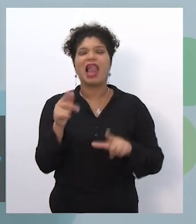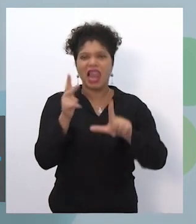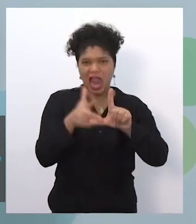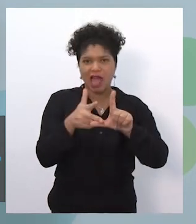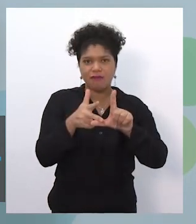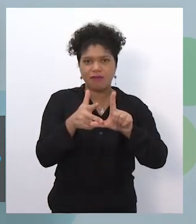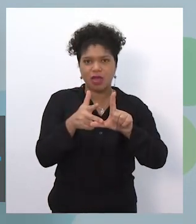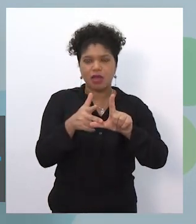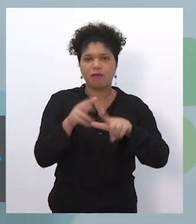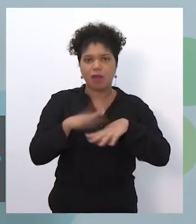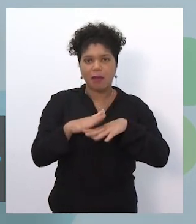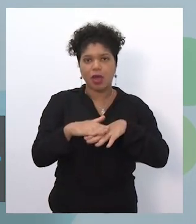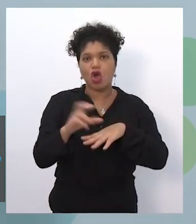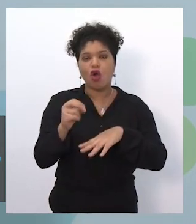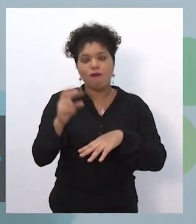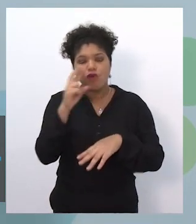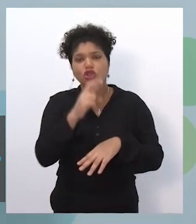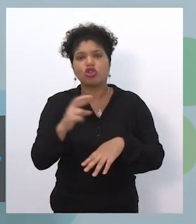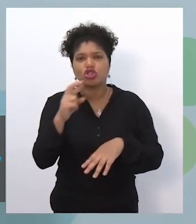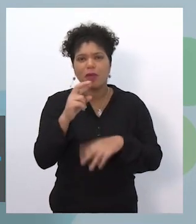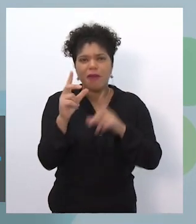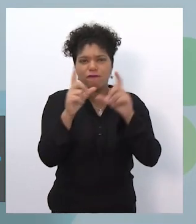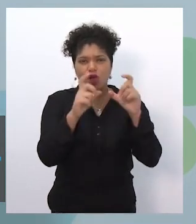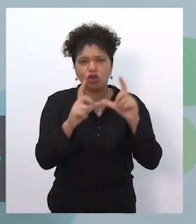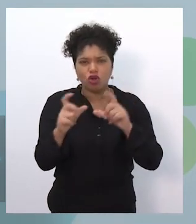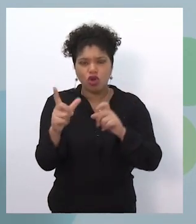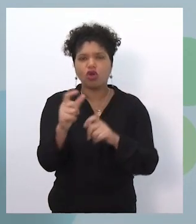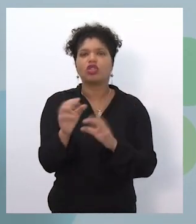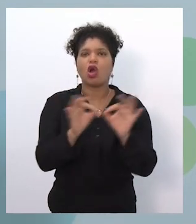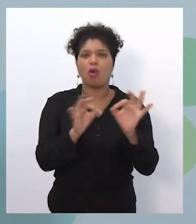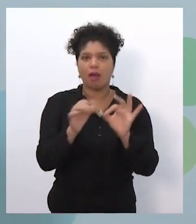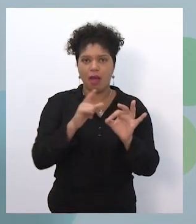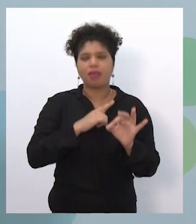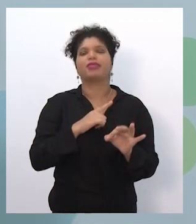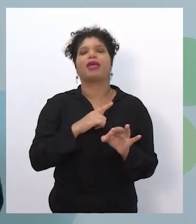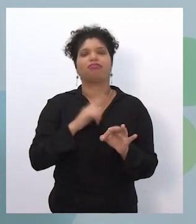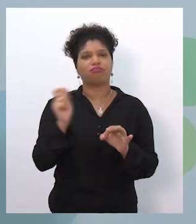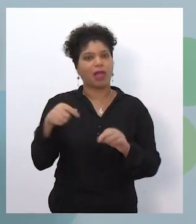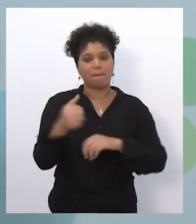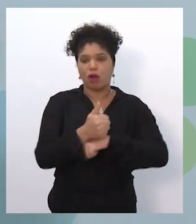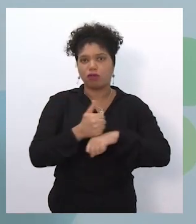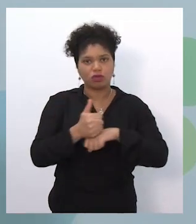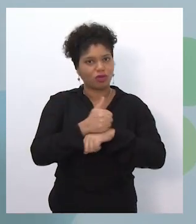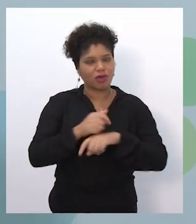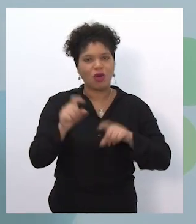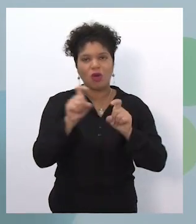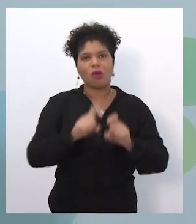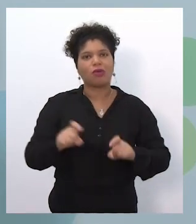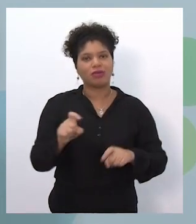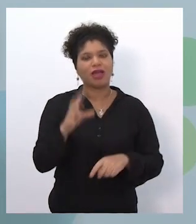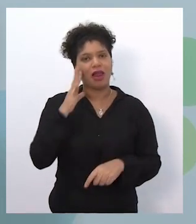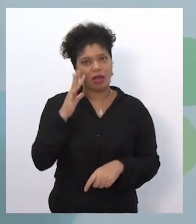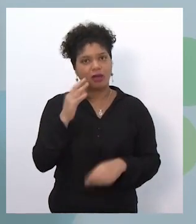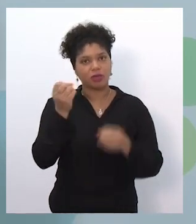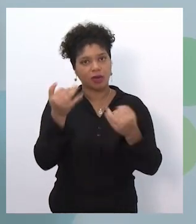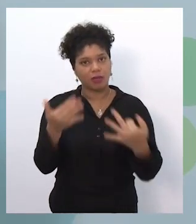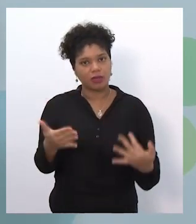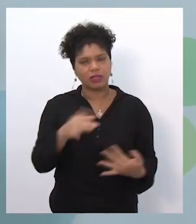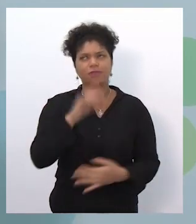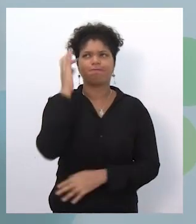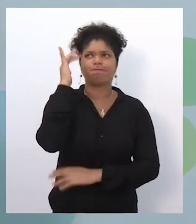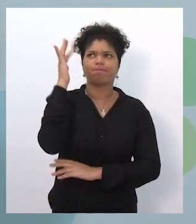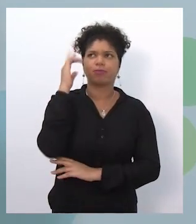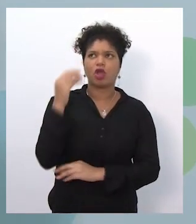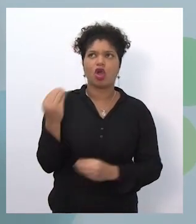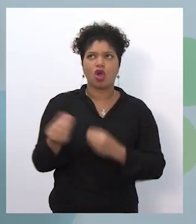usa muito Photoshop, é uma coisa mais profissional mesmo, né? Eu achei legal falar disso, porque só para a gente ter uma dimensão